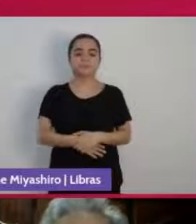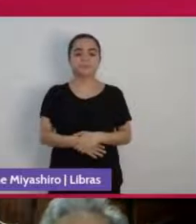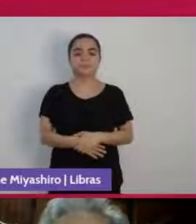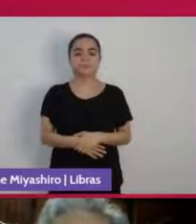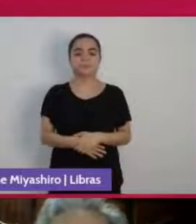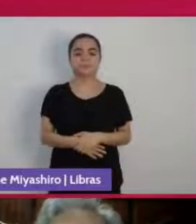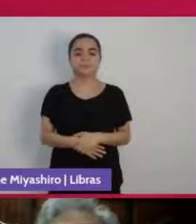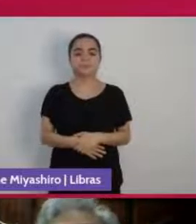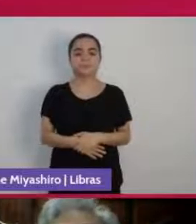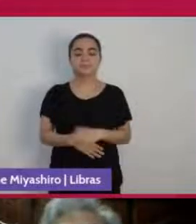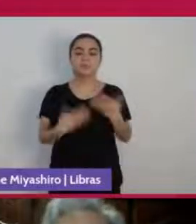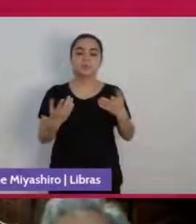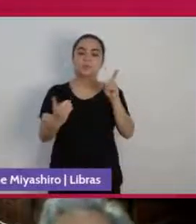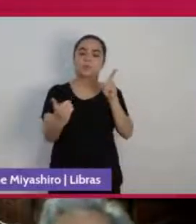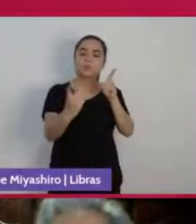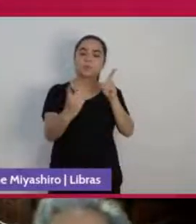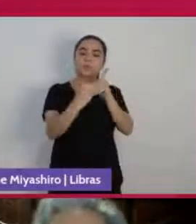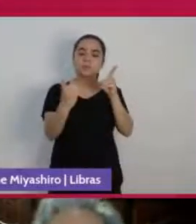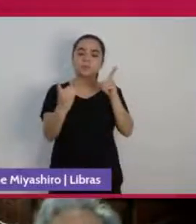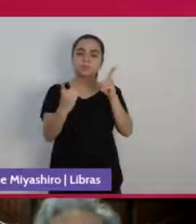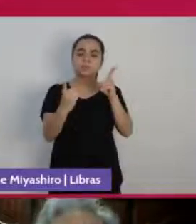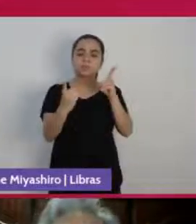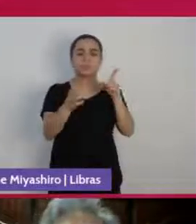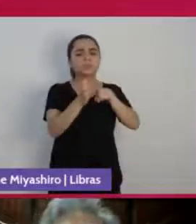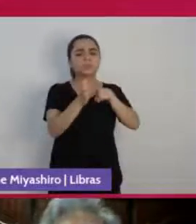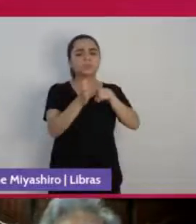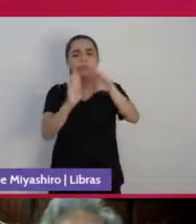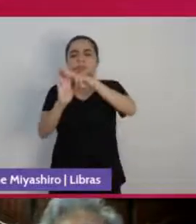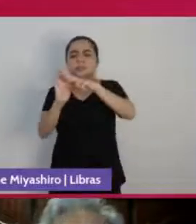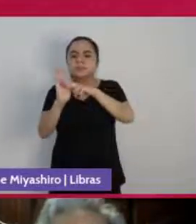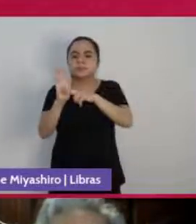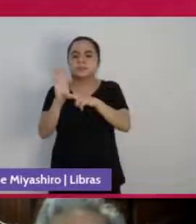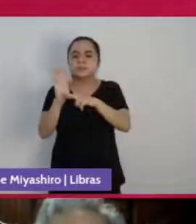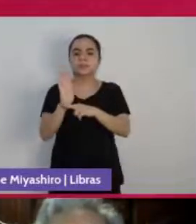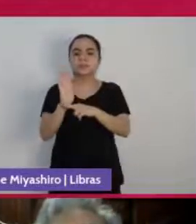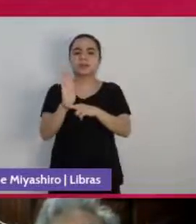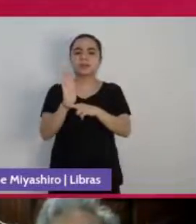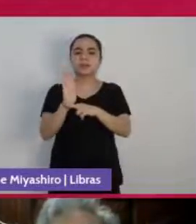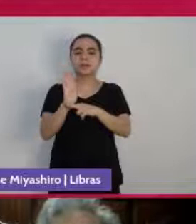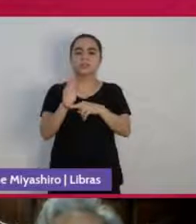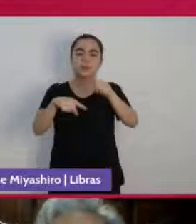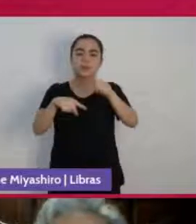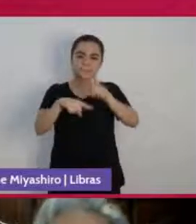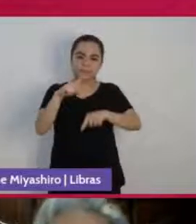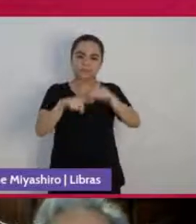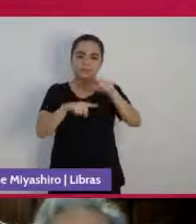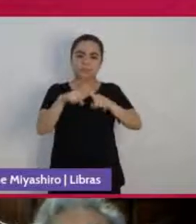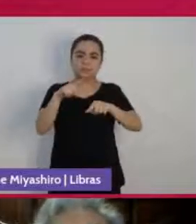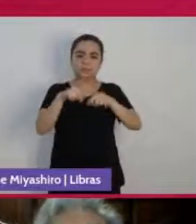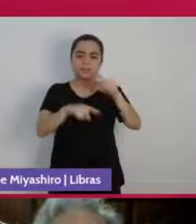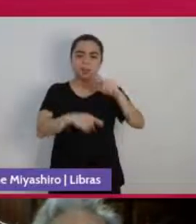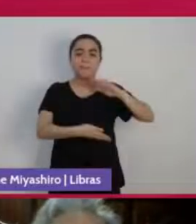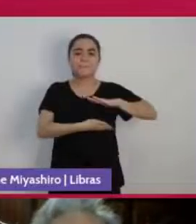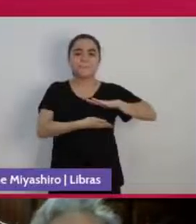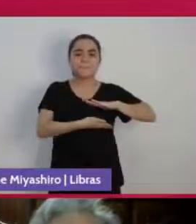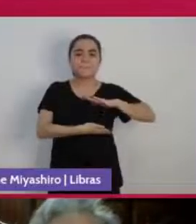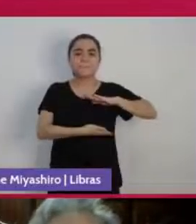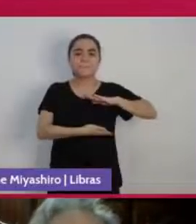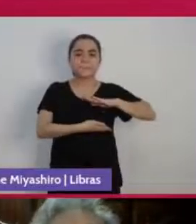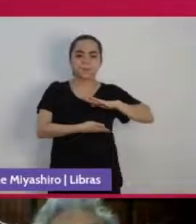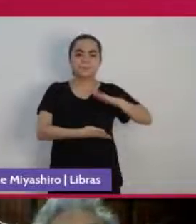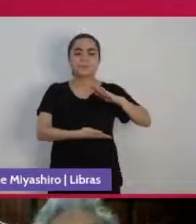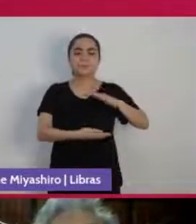o atendimento, o questionário aplicado à paciente, o equipamento, compressão da mama,